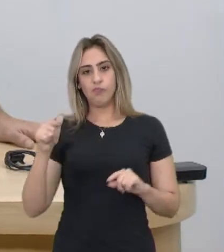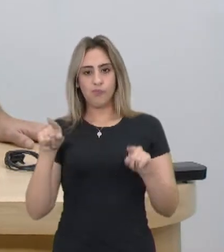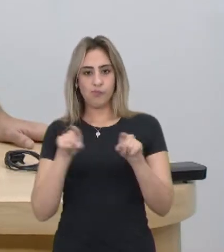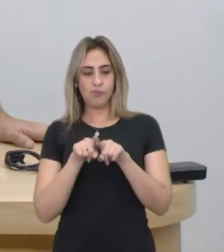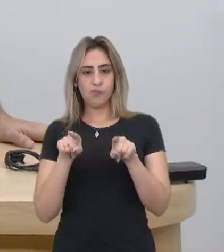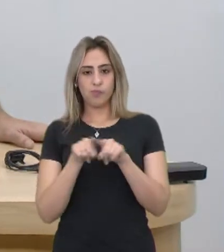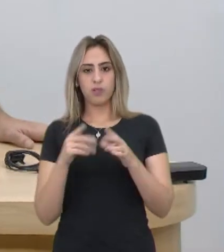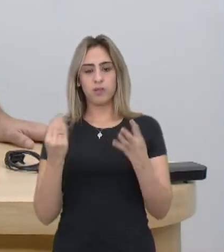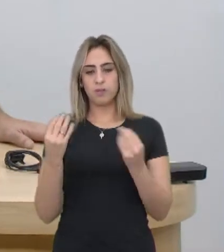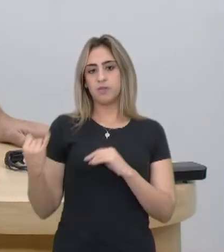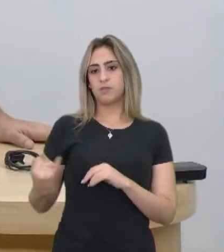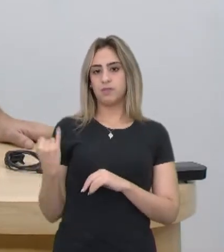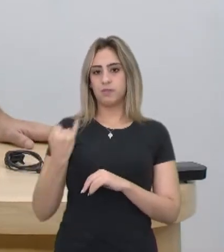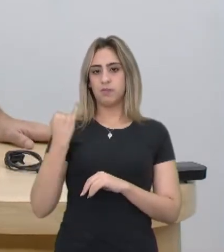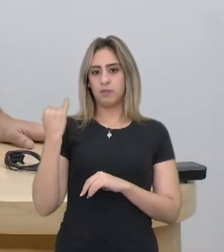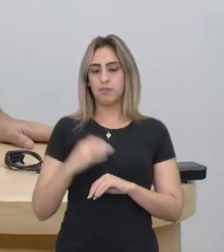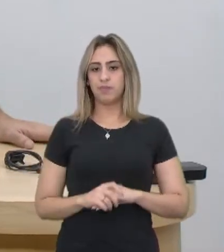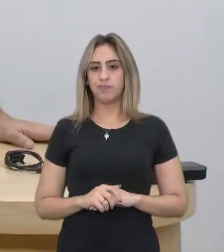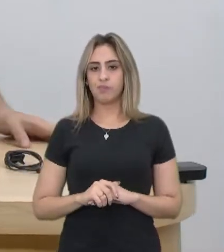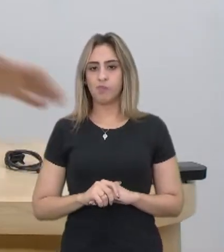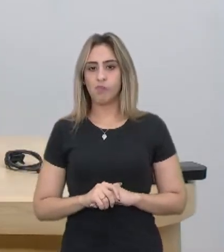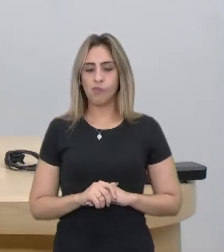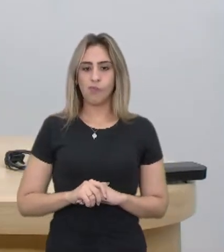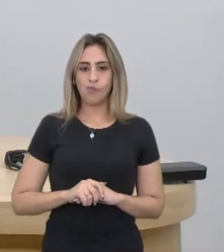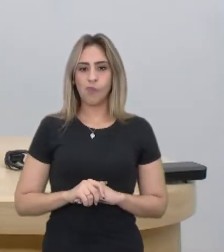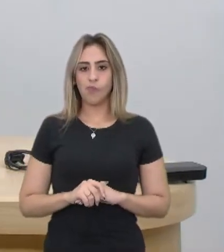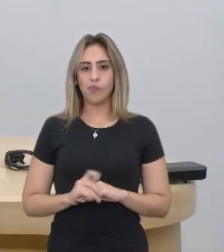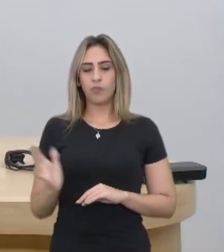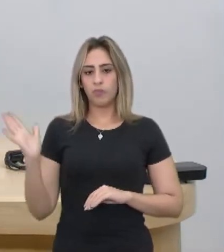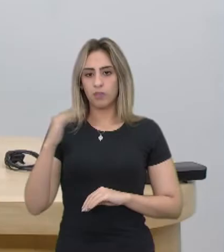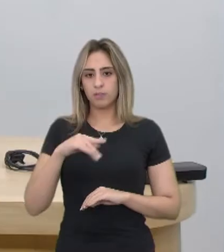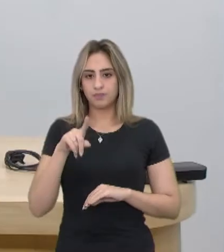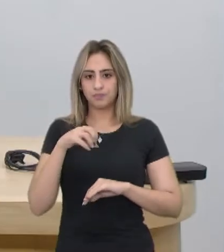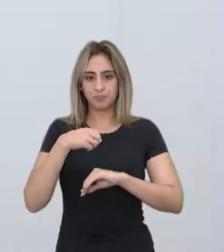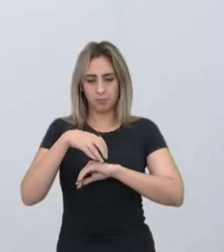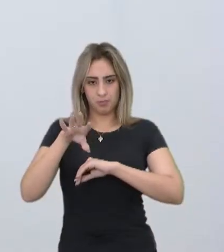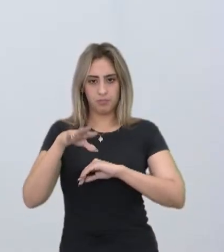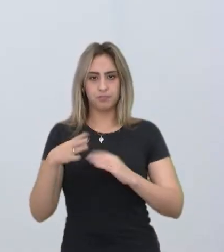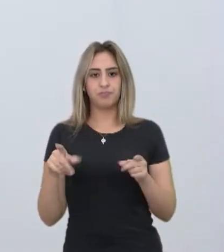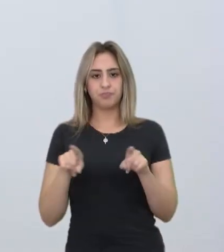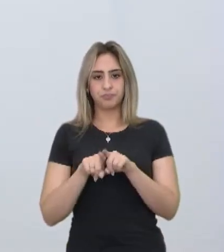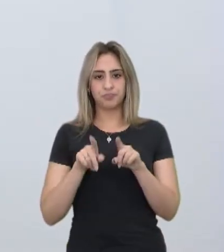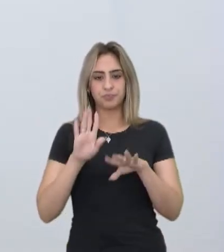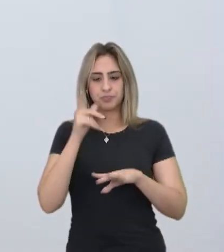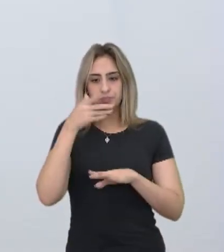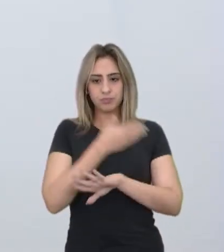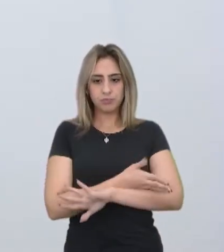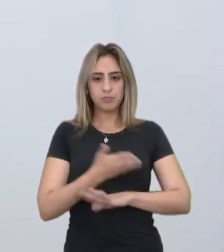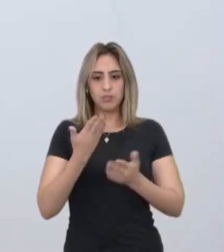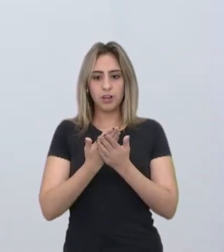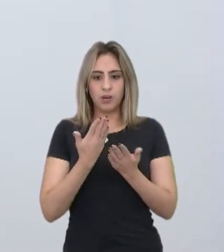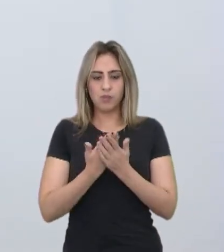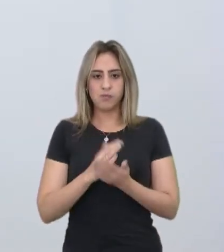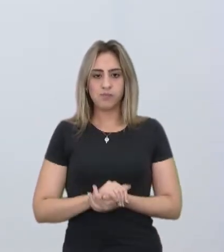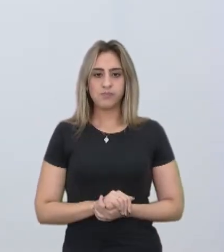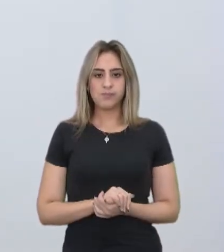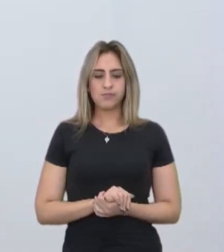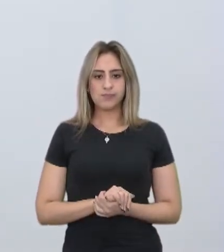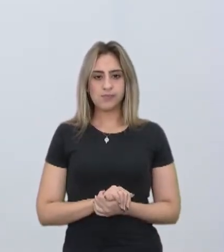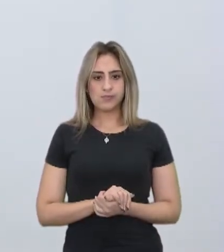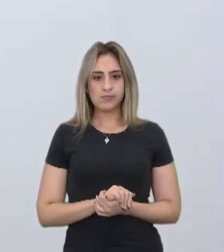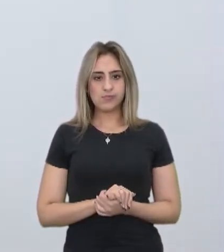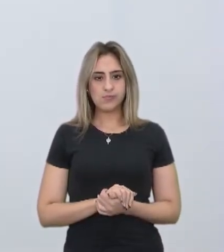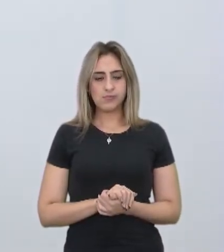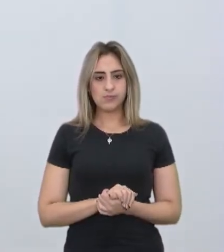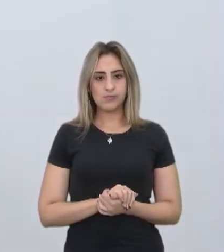é bastante importante. Então vamos a esses recados para a gente começar a aula logo em seguida. Tá